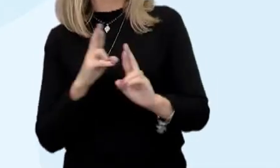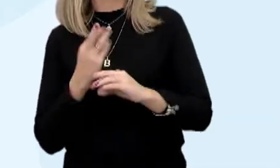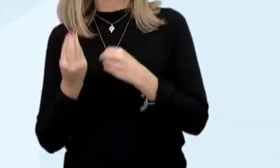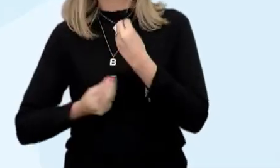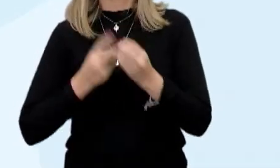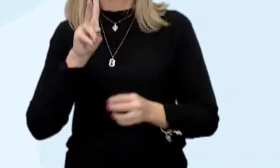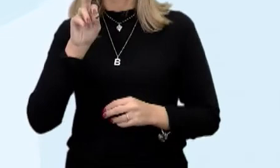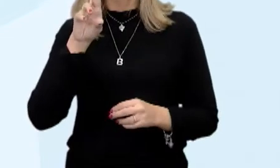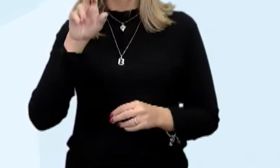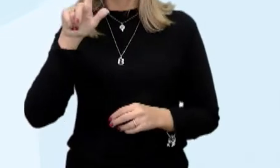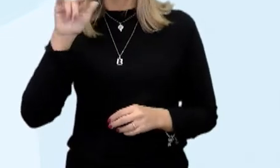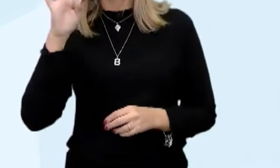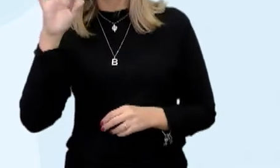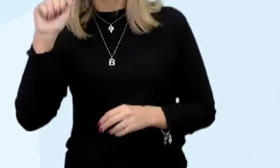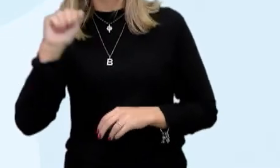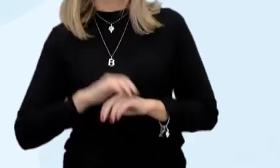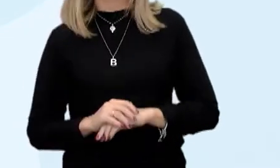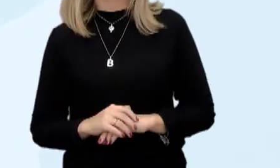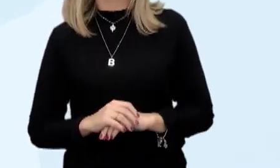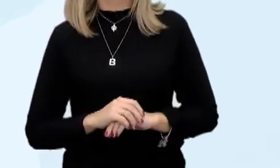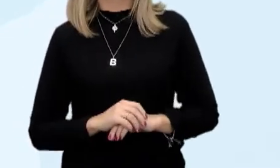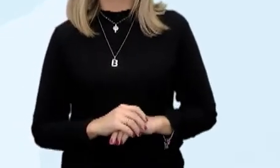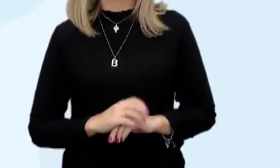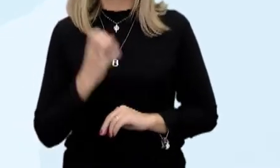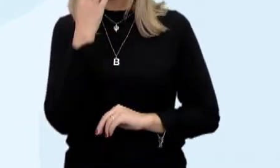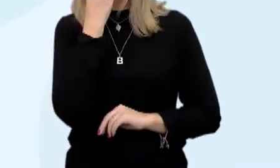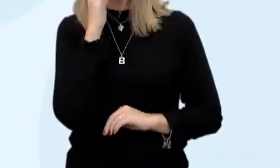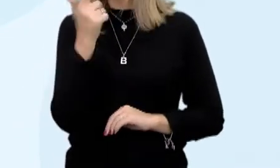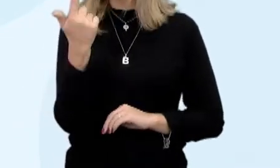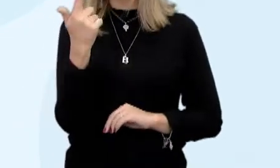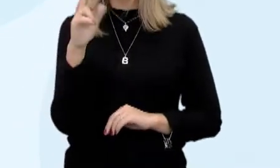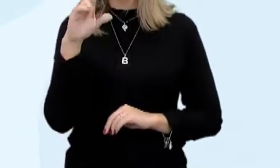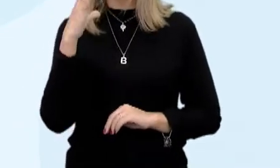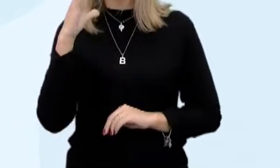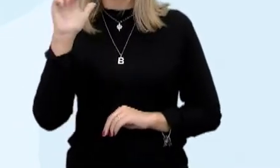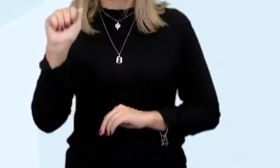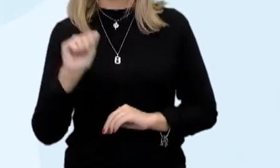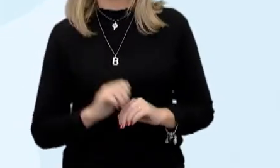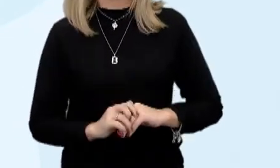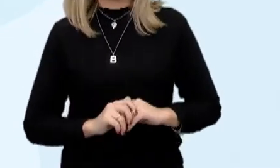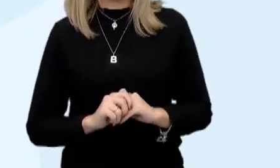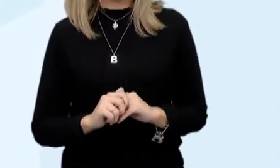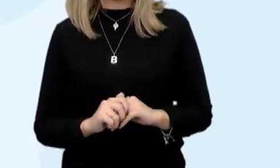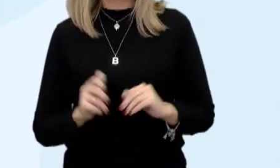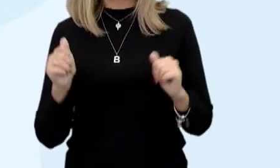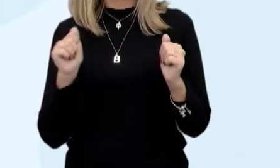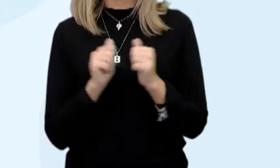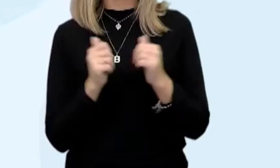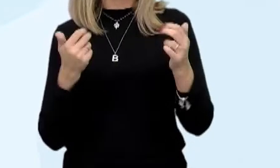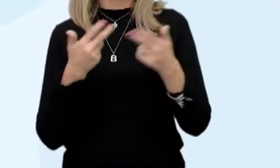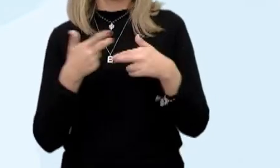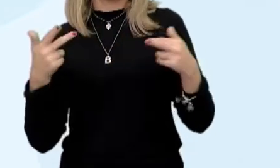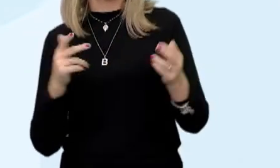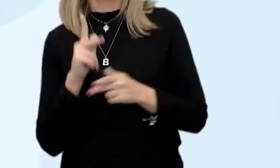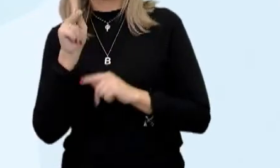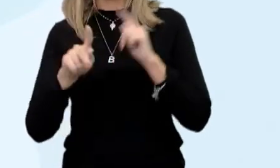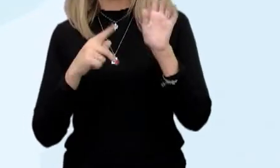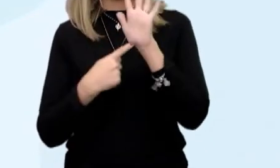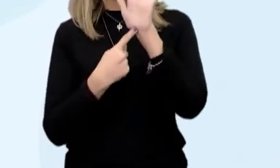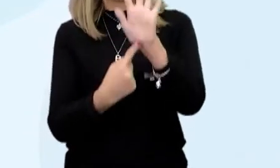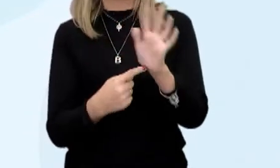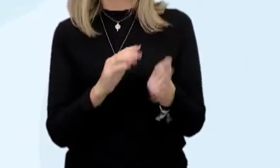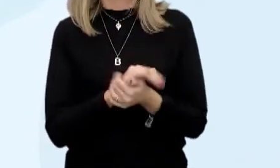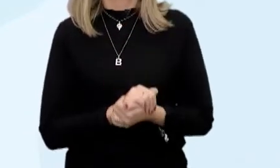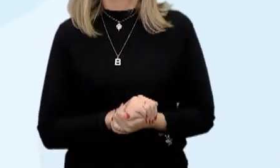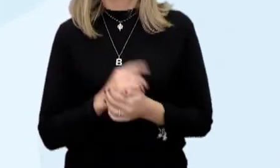com a questão animal e também a representatividade e, consequentemente, com as ações publicitárias, tá certo? Gente,